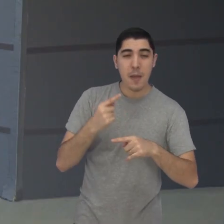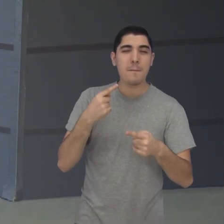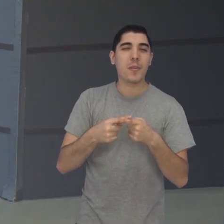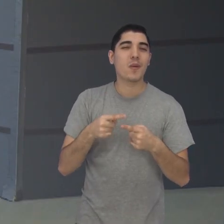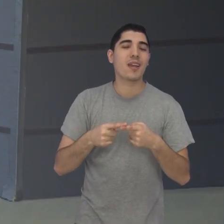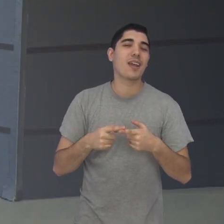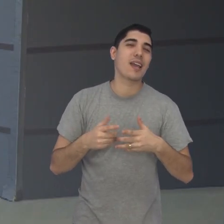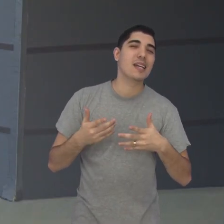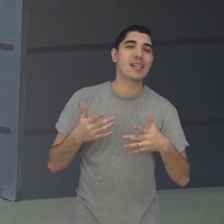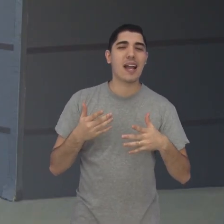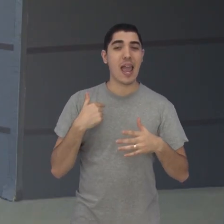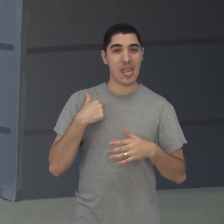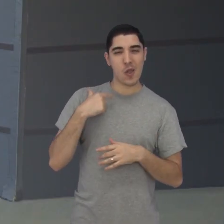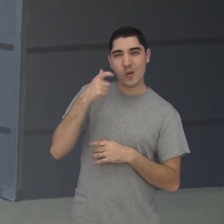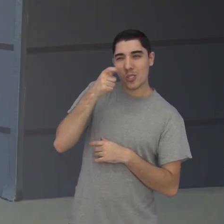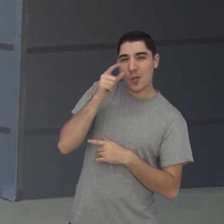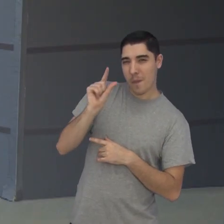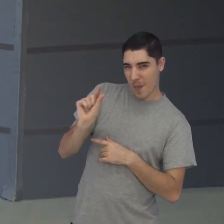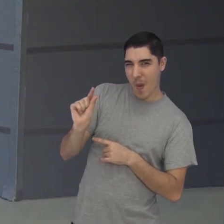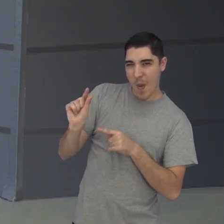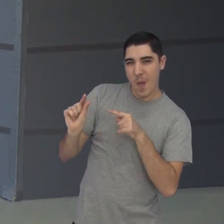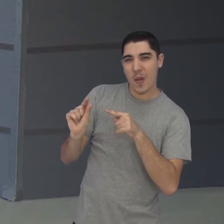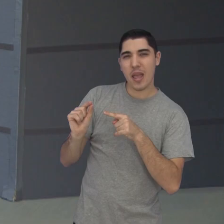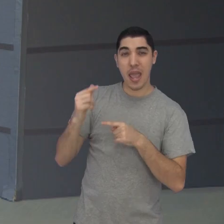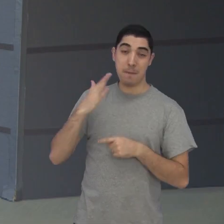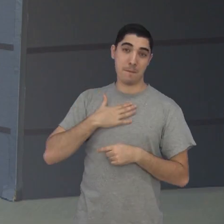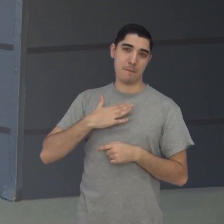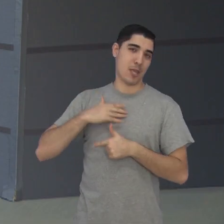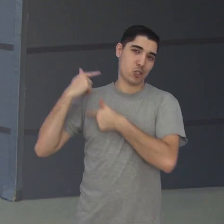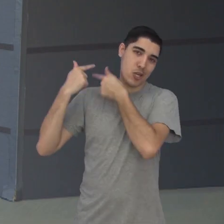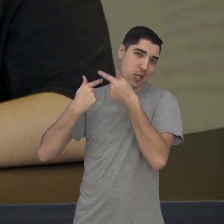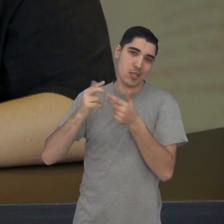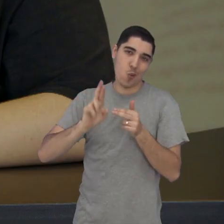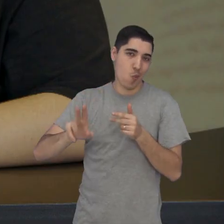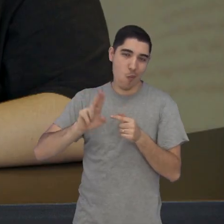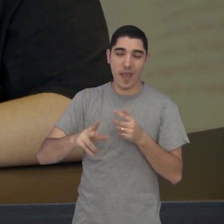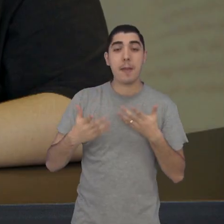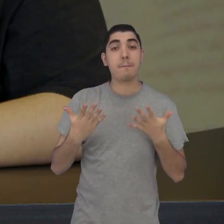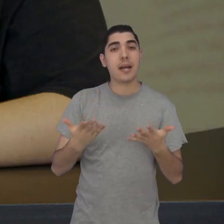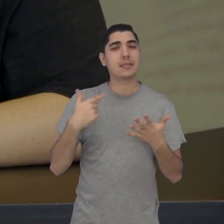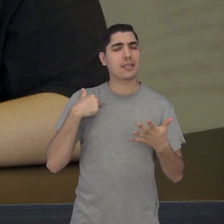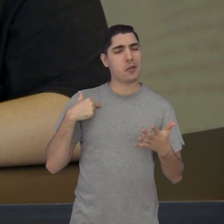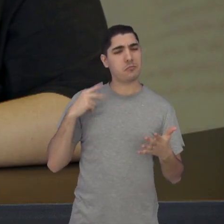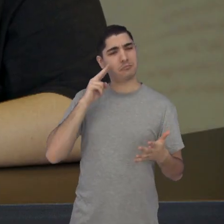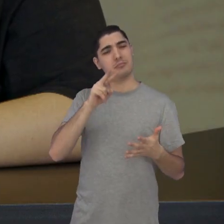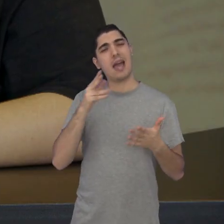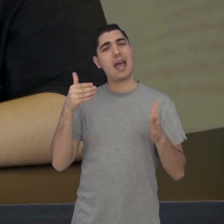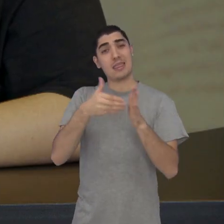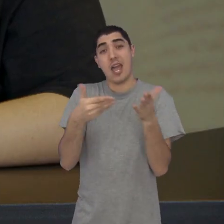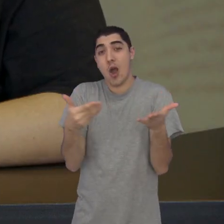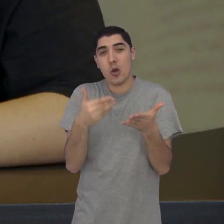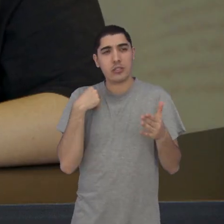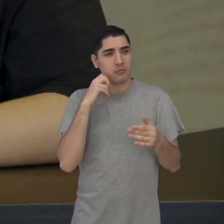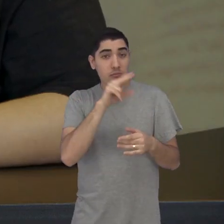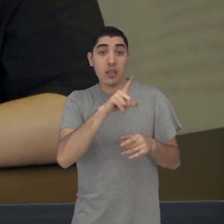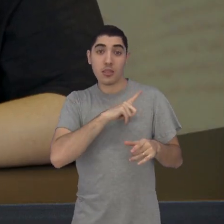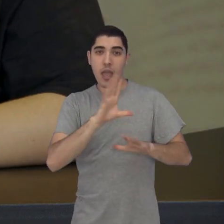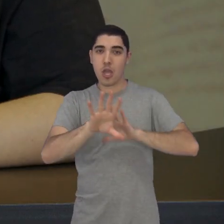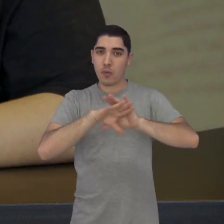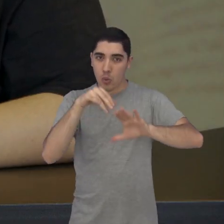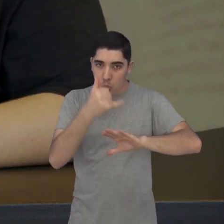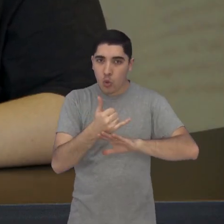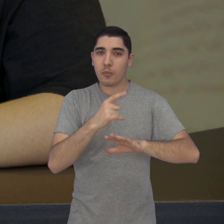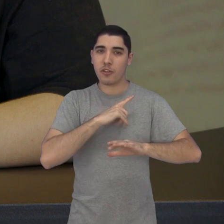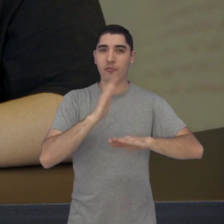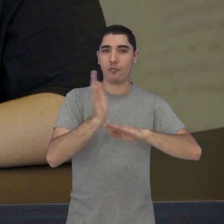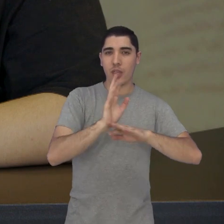dava até um pouco que eu vi do Mazzaropi, né, que não é já da minha geração, mas até hoje você acaba vendo, encontrando alguns materiais no YouTube,